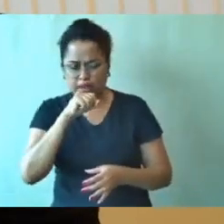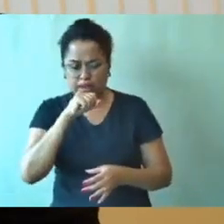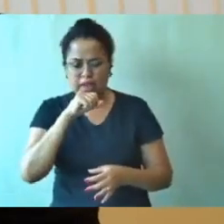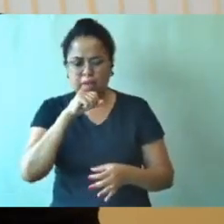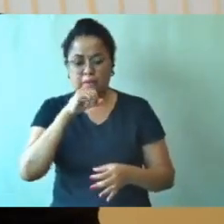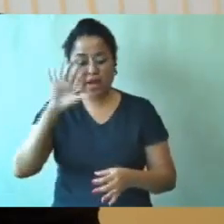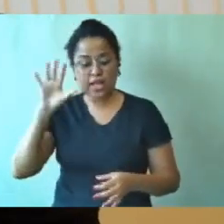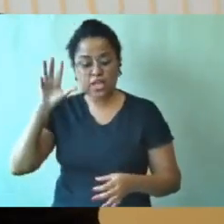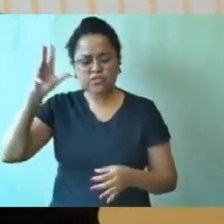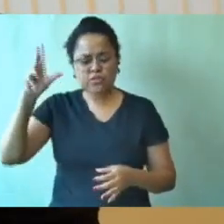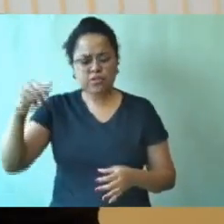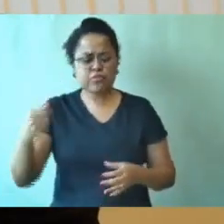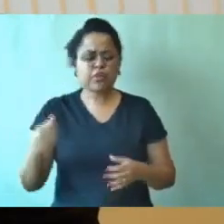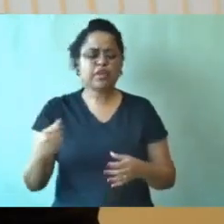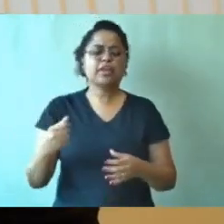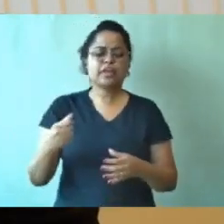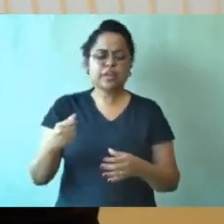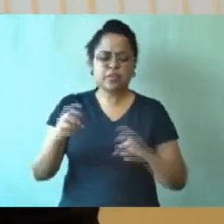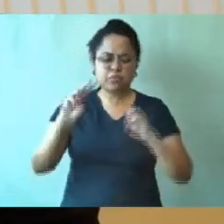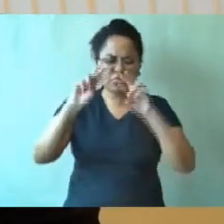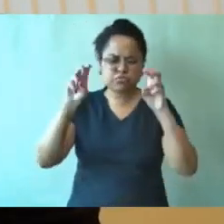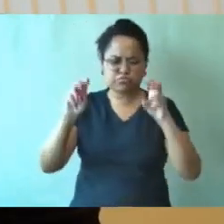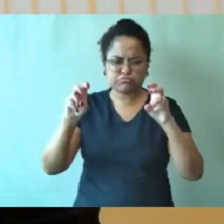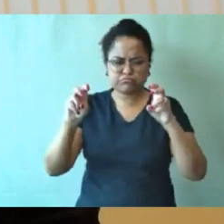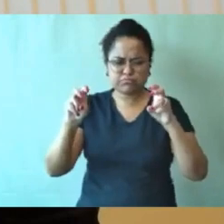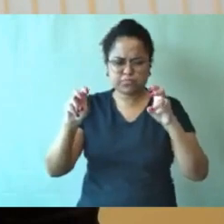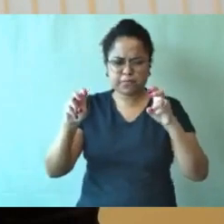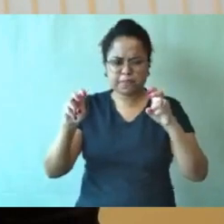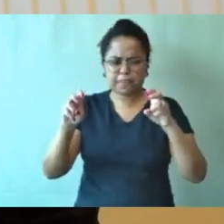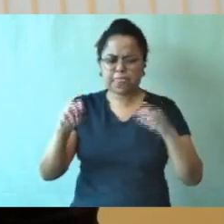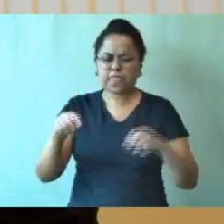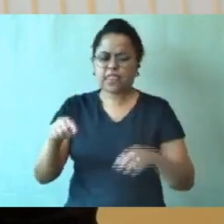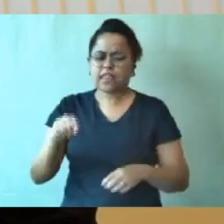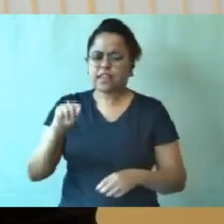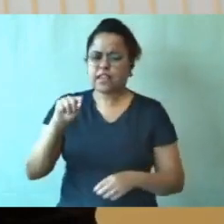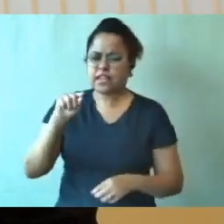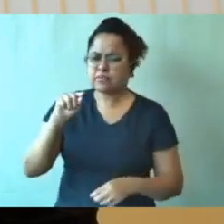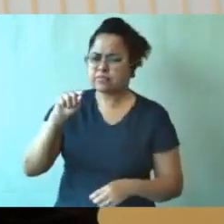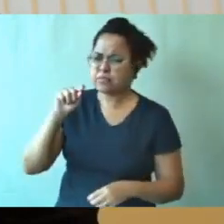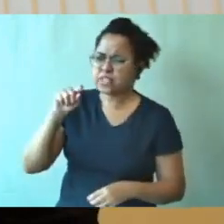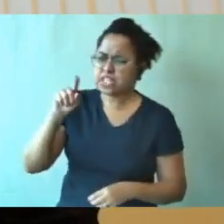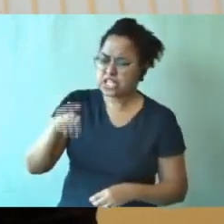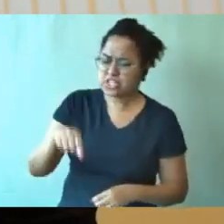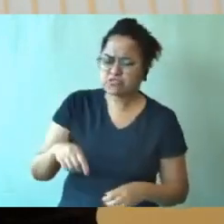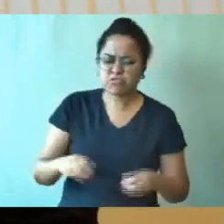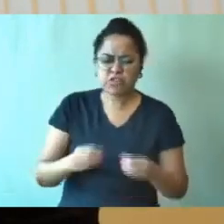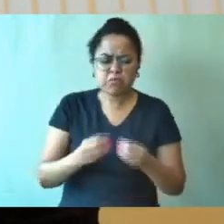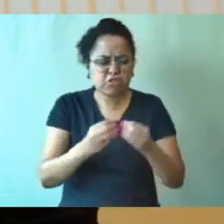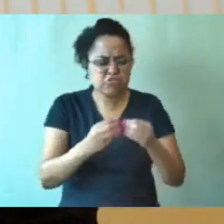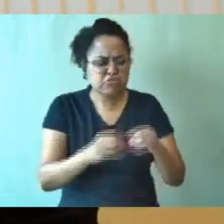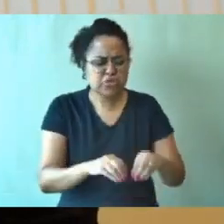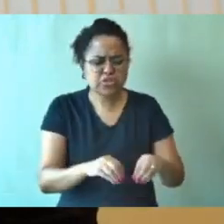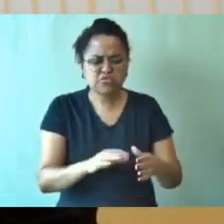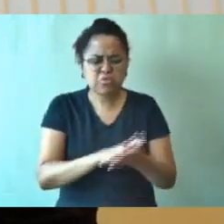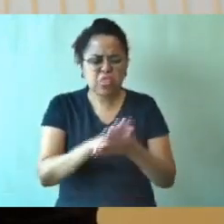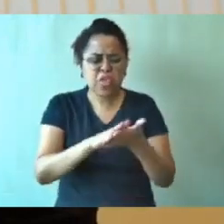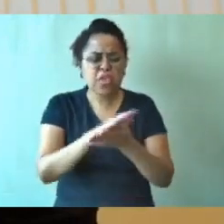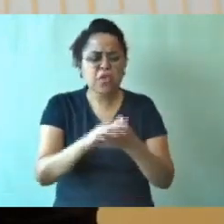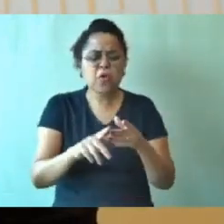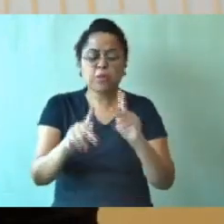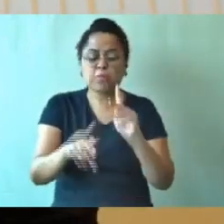assunto. Acredito, vereadora, que isso não trouxe nenhum prejuízo à população, até porque a Torres estava